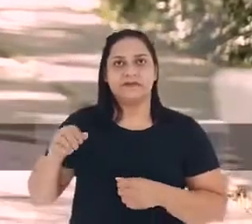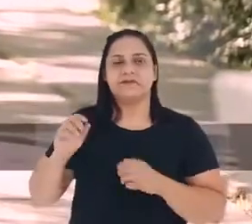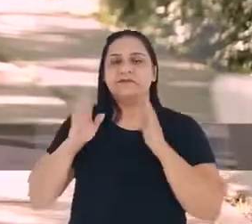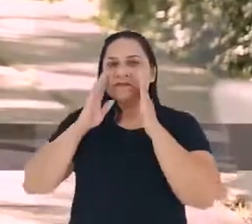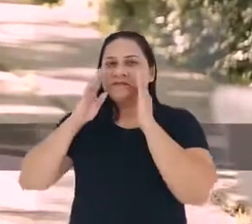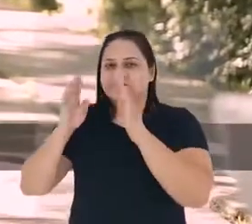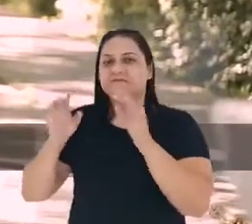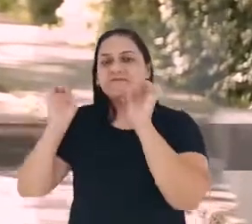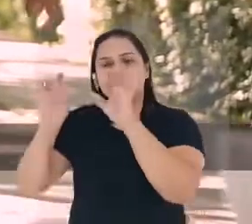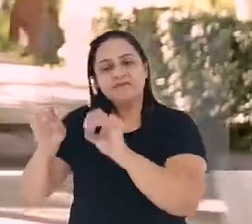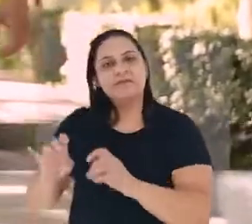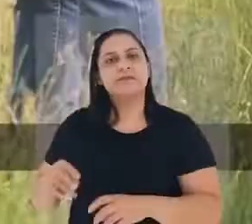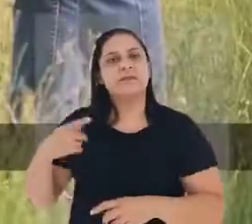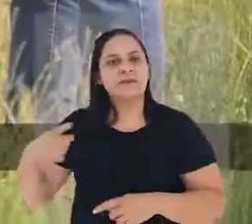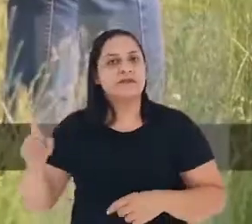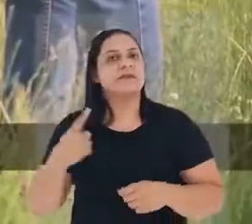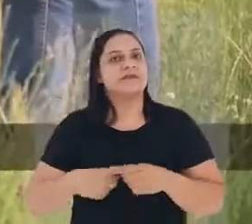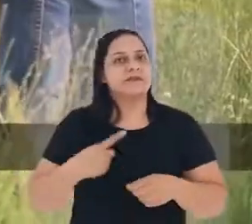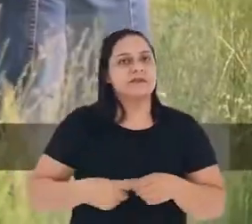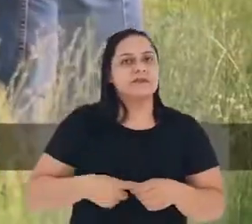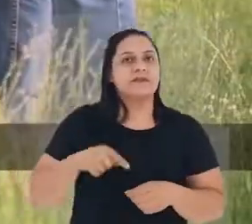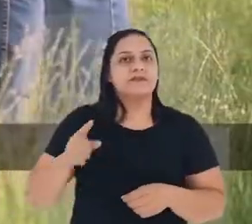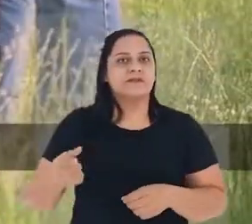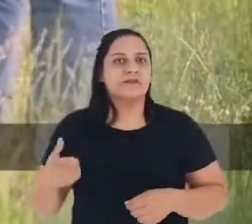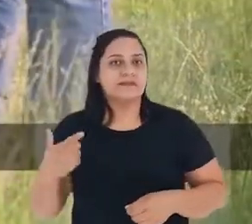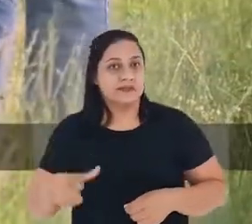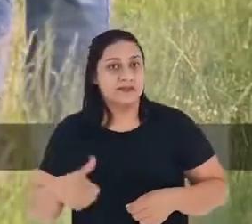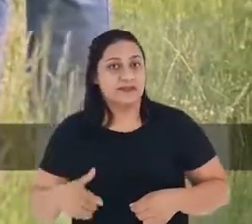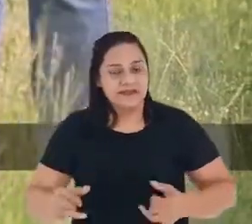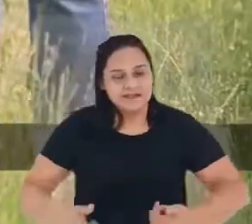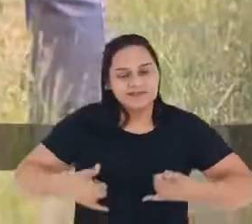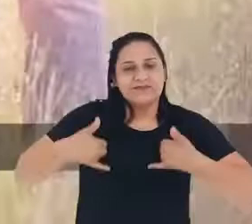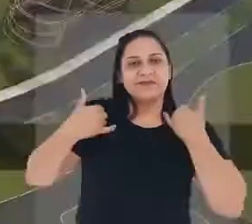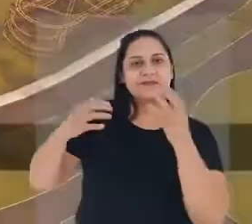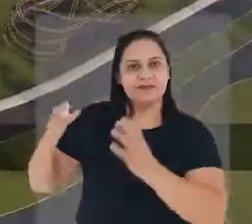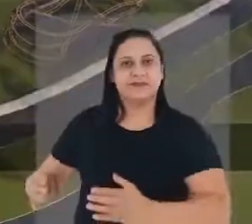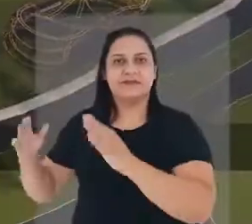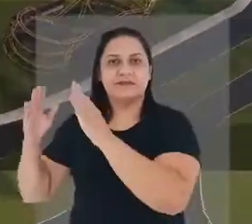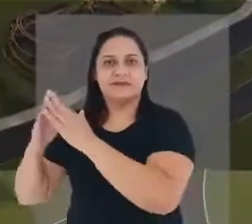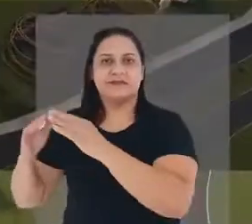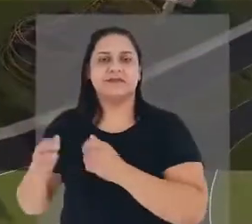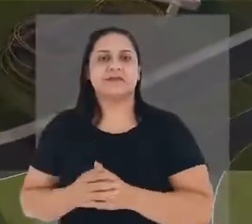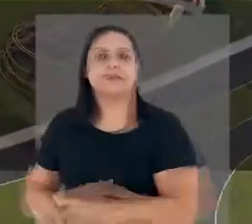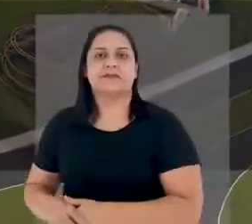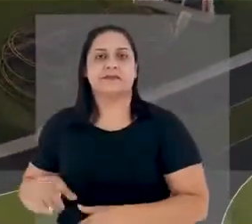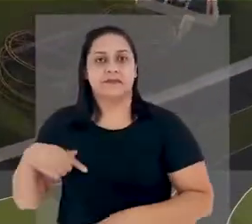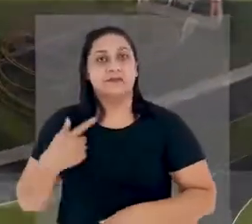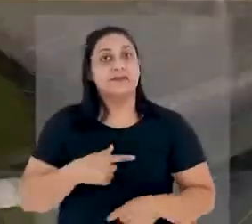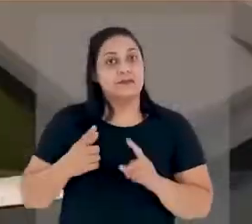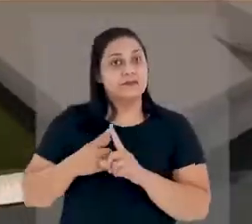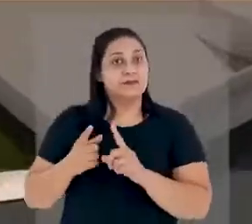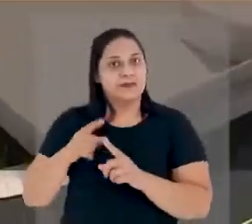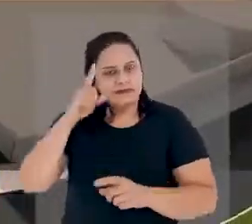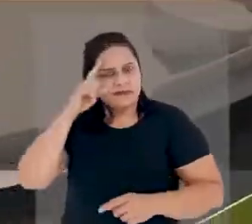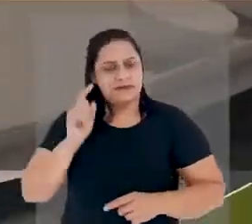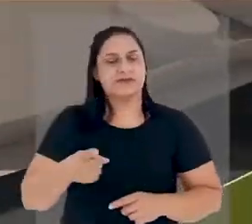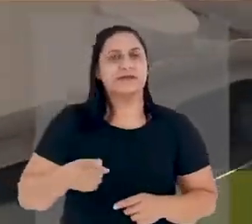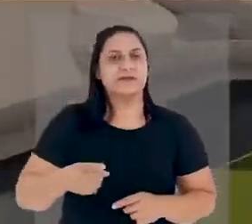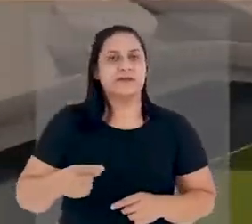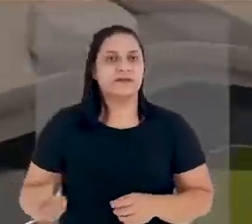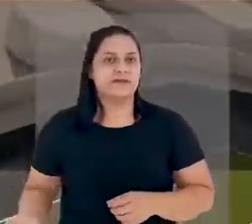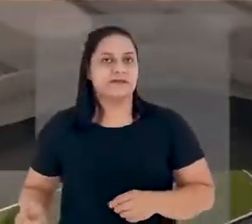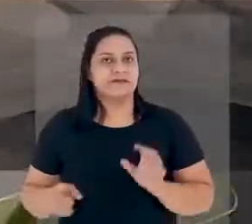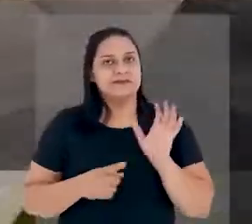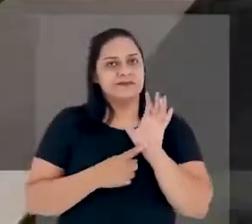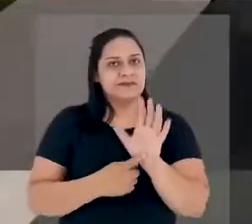atenção especial ao seu bairro. Você terá orgulho do lugar onde mora. No nosso primeiro ano de mandato, vamos assumir o